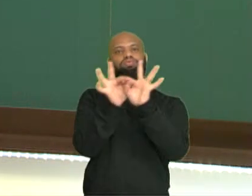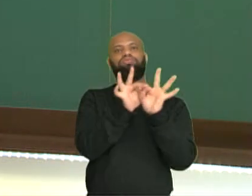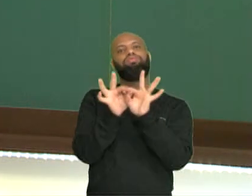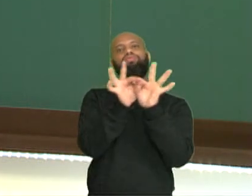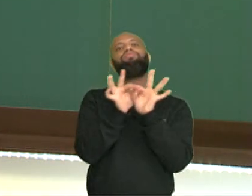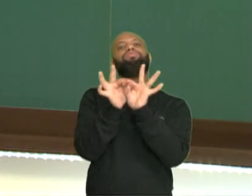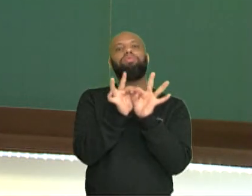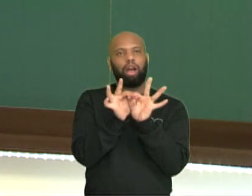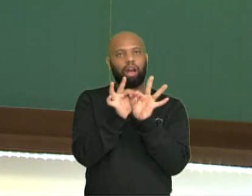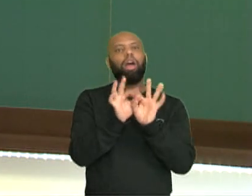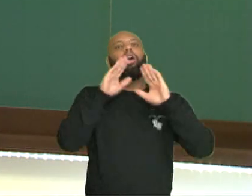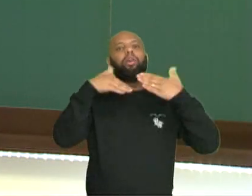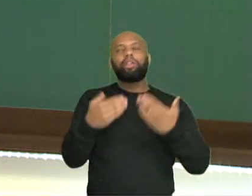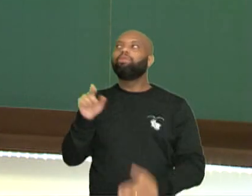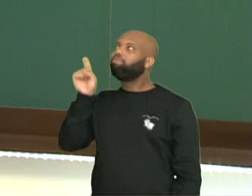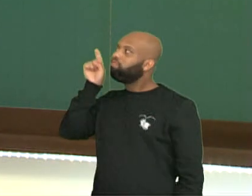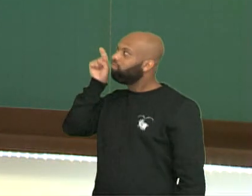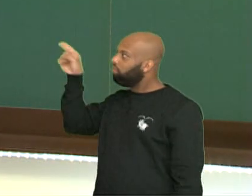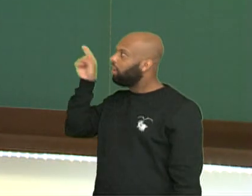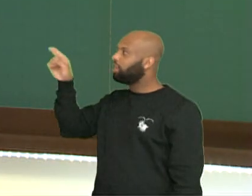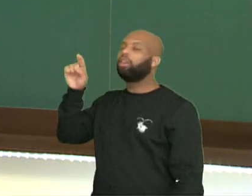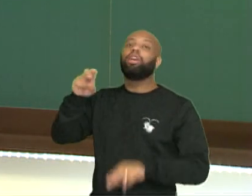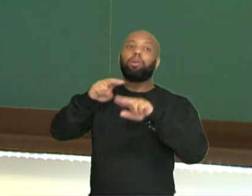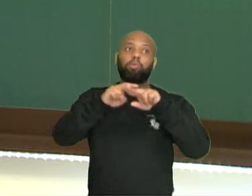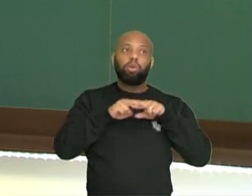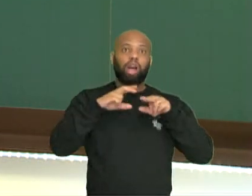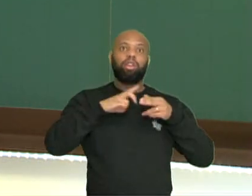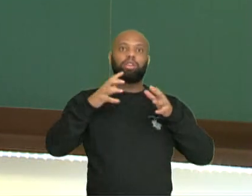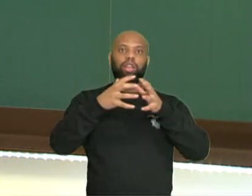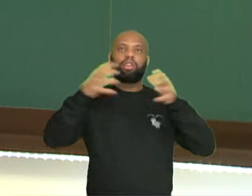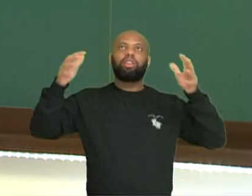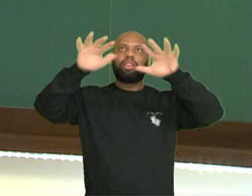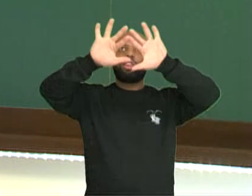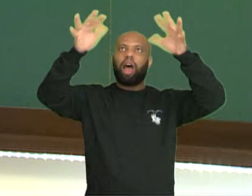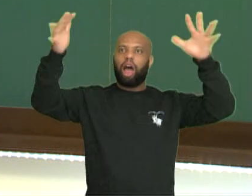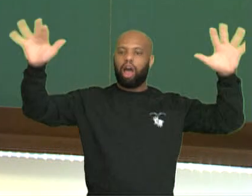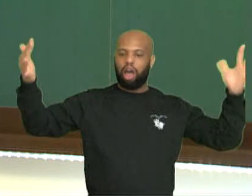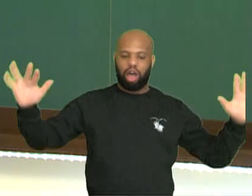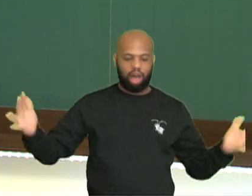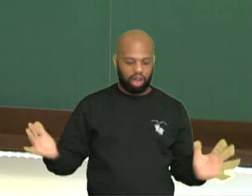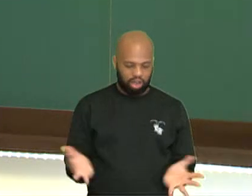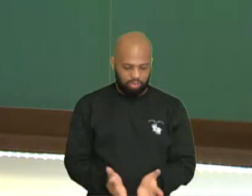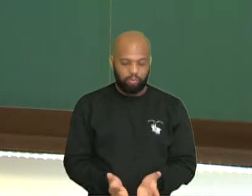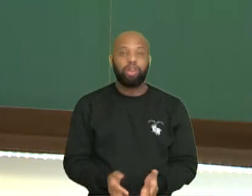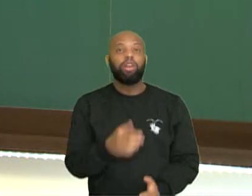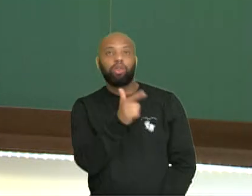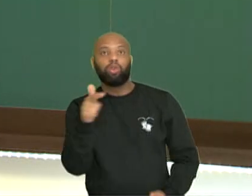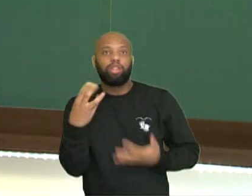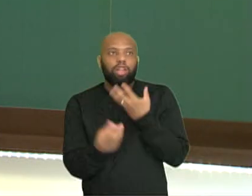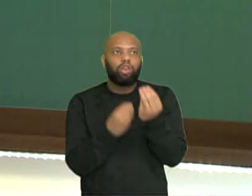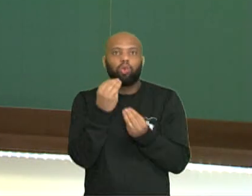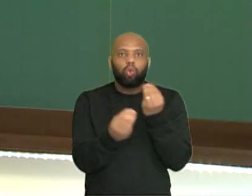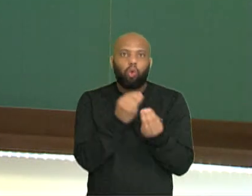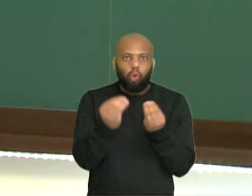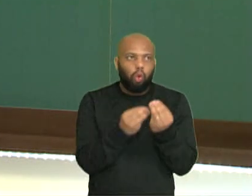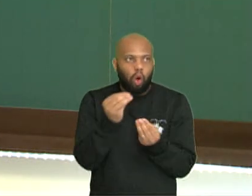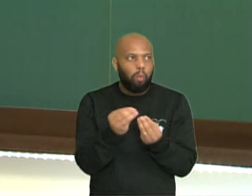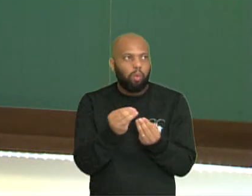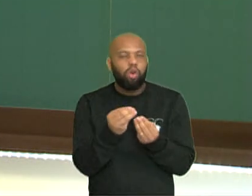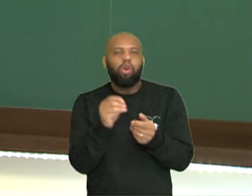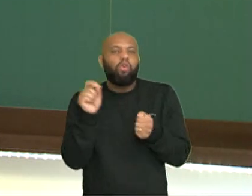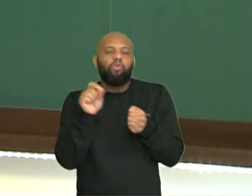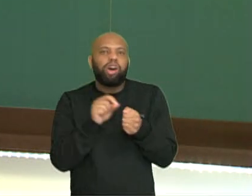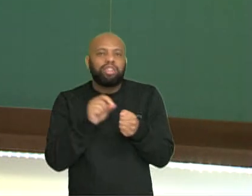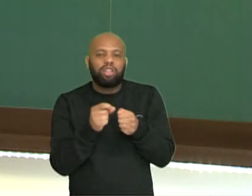unidade. Claro que aqui, em detrimento do tamanho, não havia como você ter uma conformidade em torno de